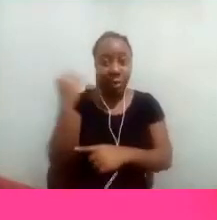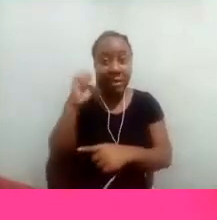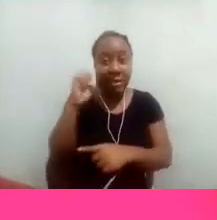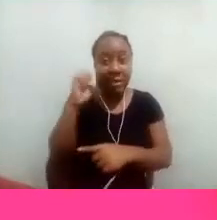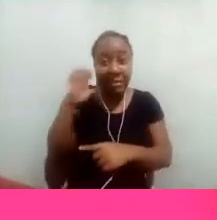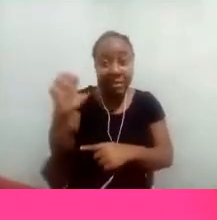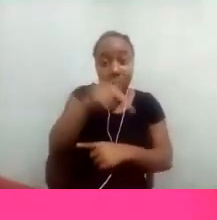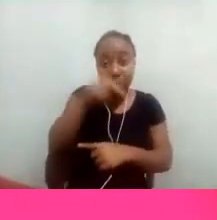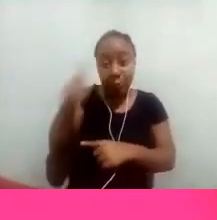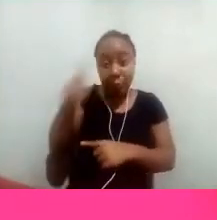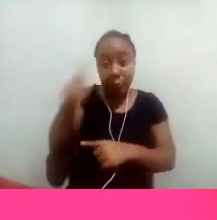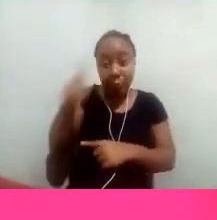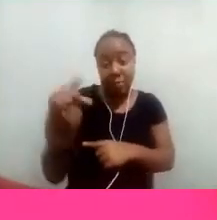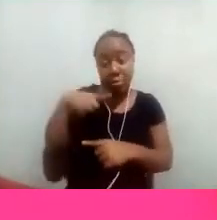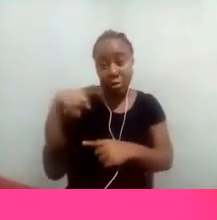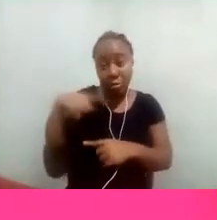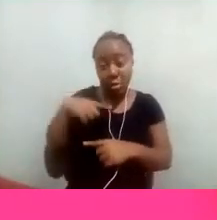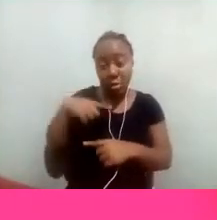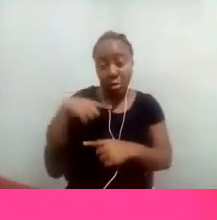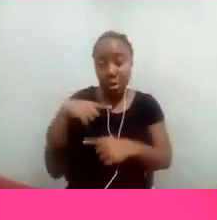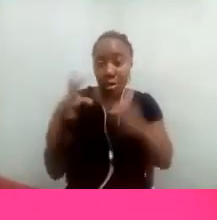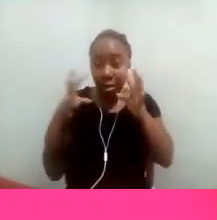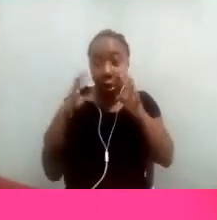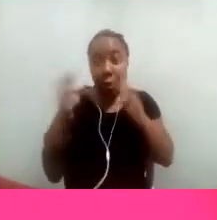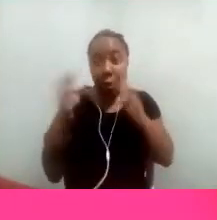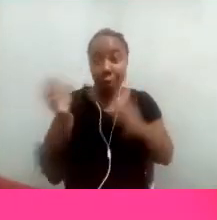acompanhando... Opa, tem uma pergunta assim.